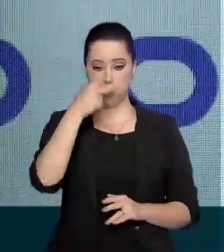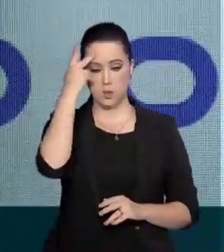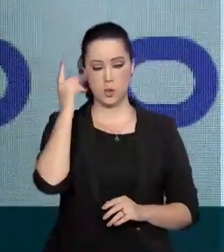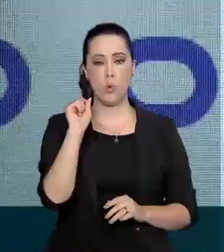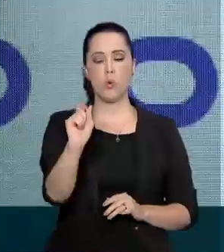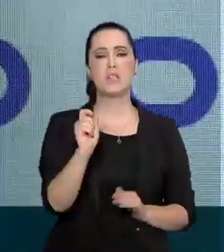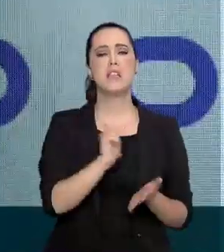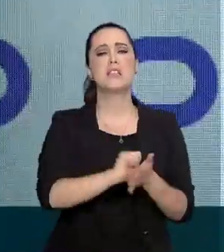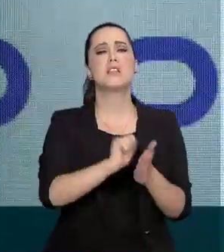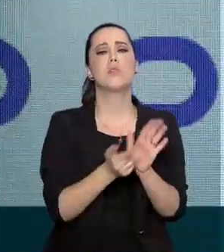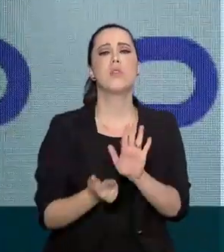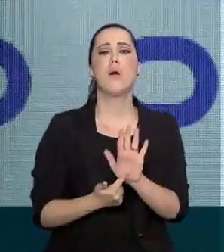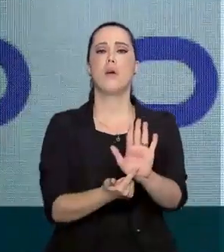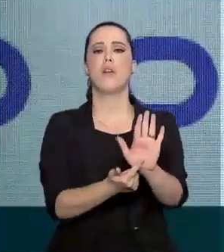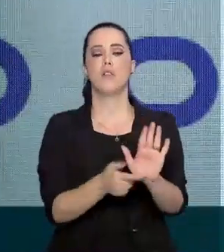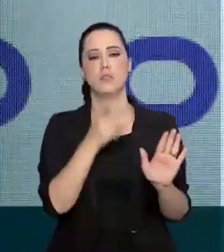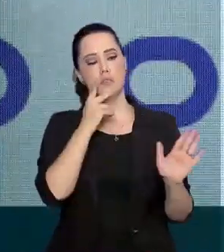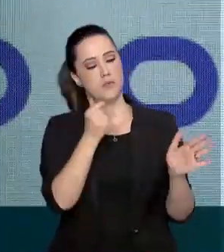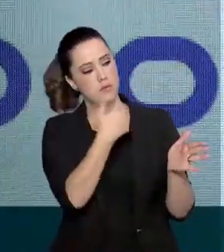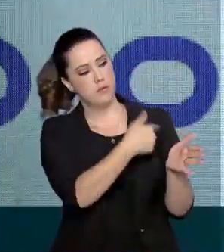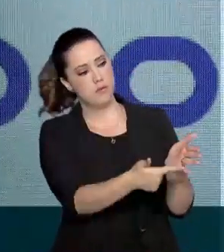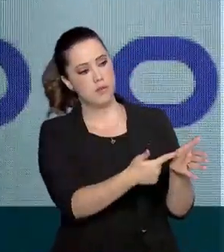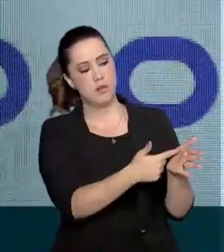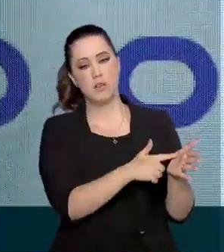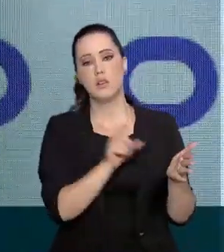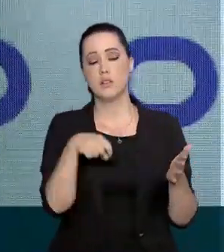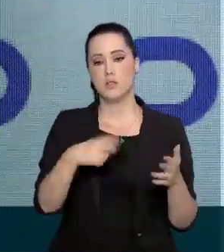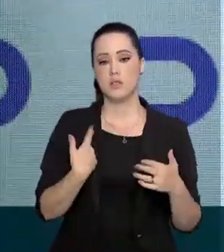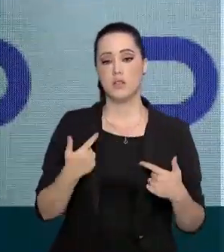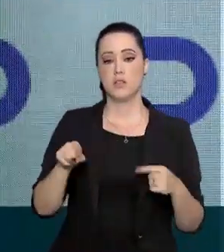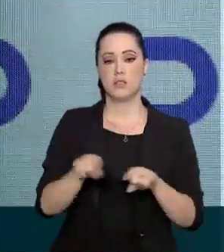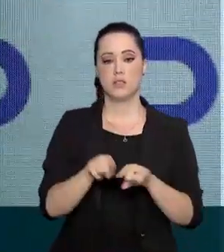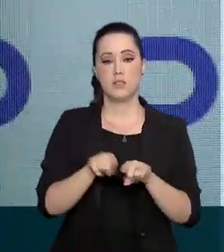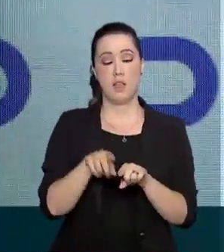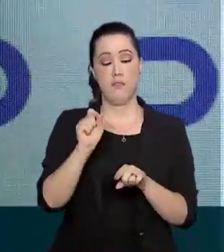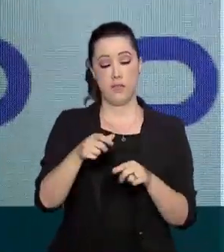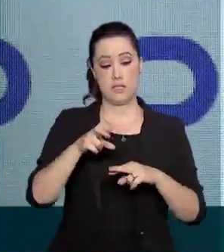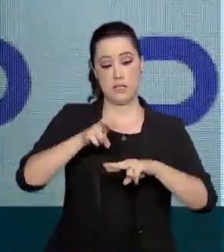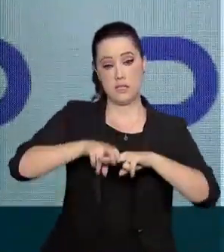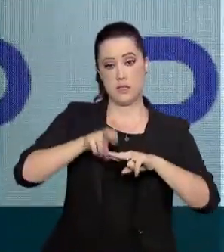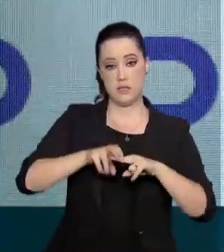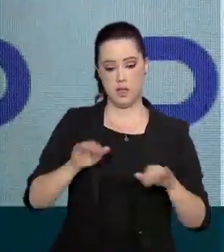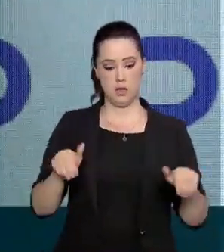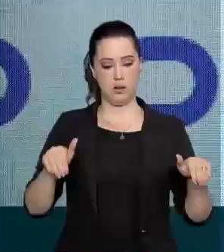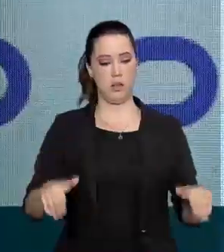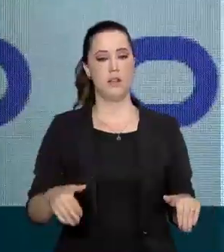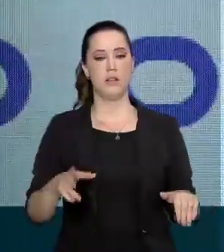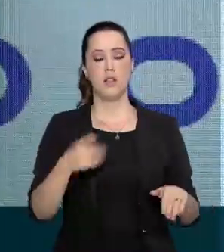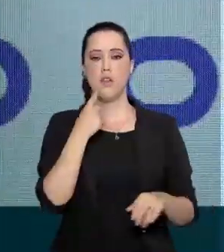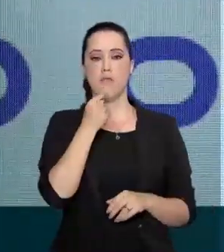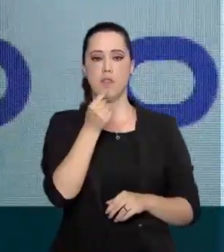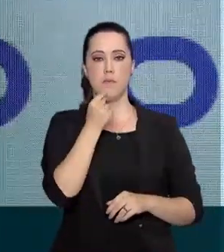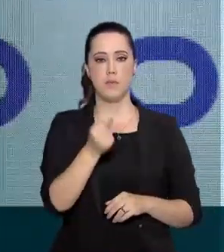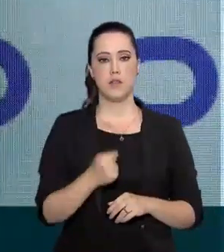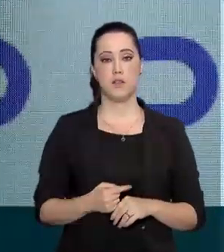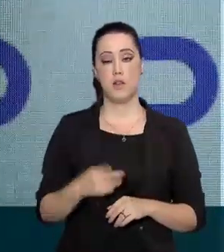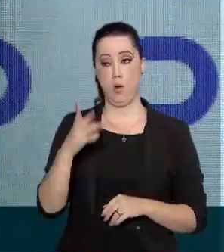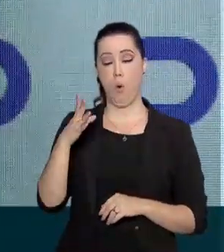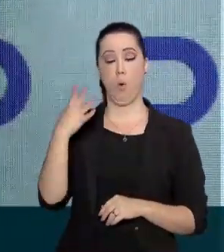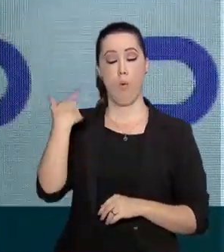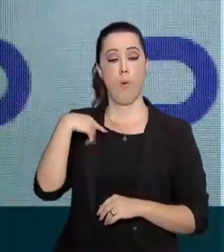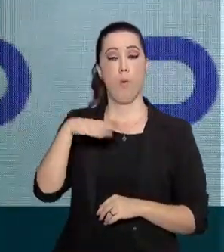Pá! Quando falaram que eu estava sentado na cadeira vermelha, puxei 2 bics do bolso, né? Uma vermelha e outra azul, cores do Exército